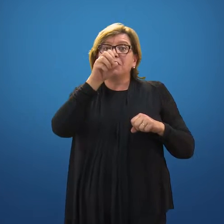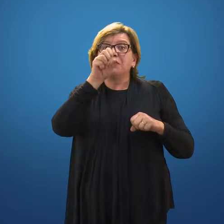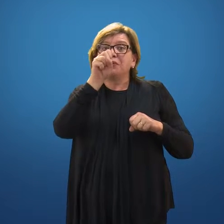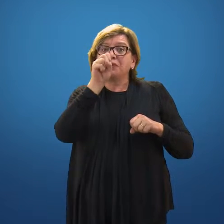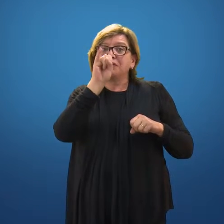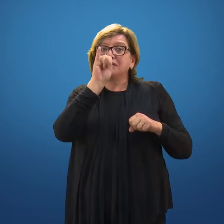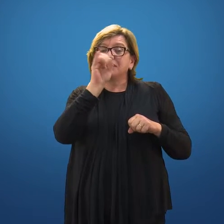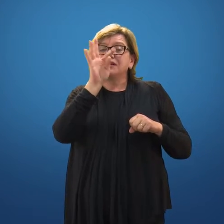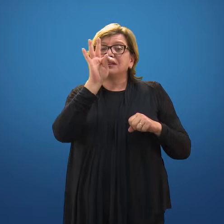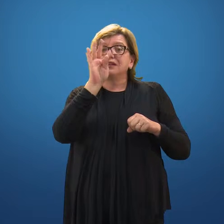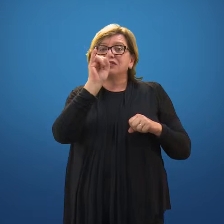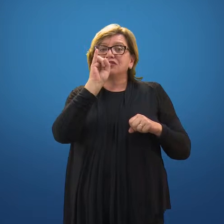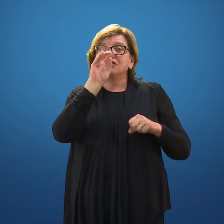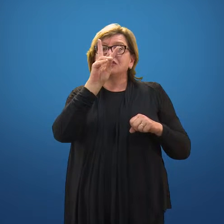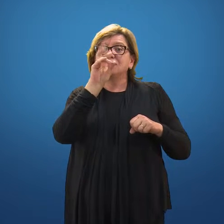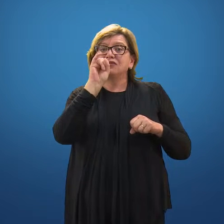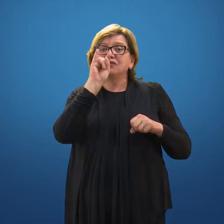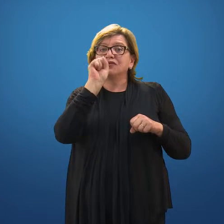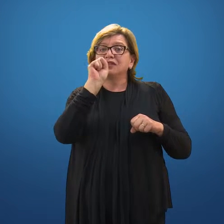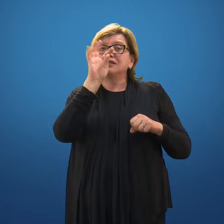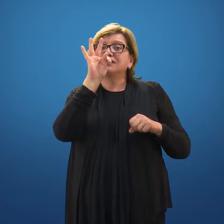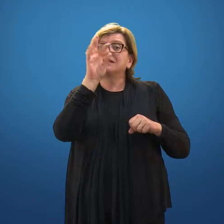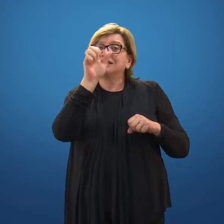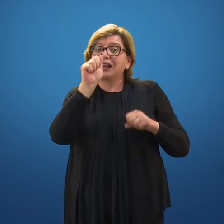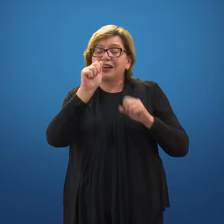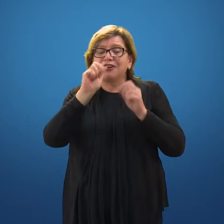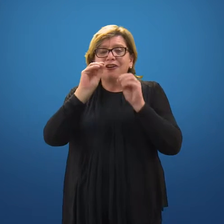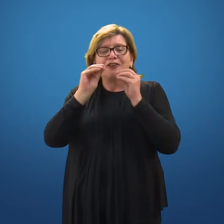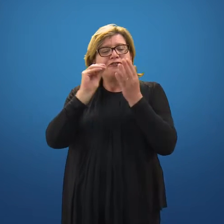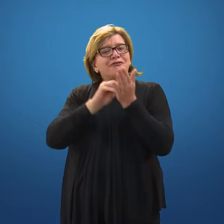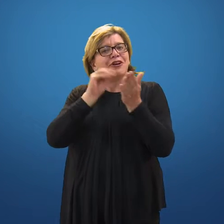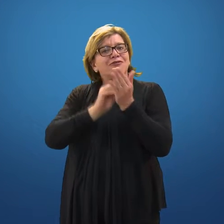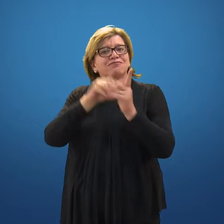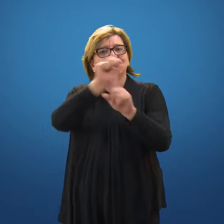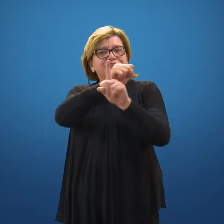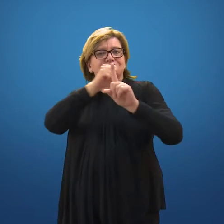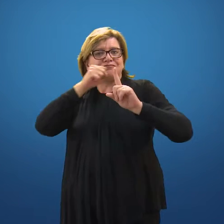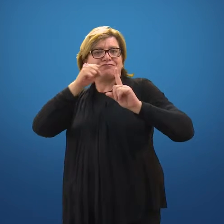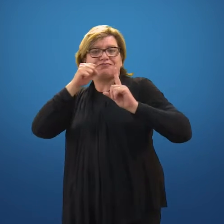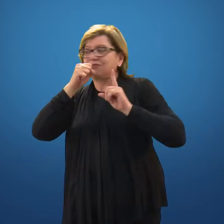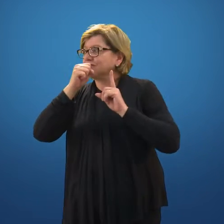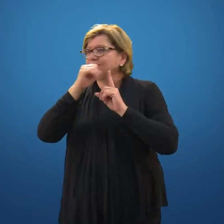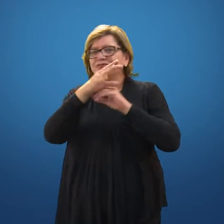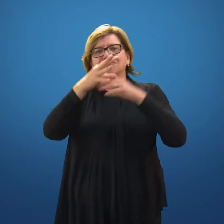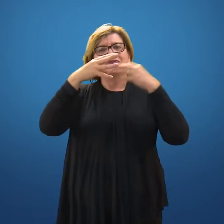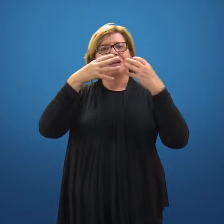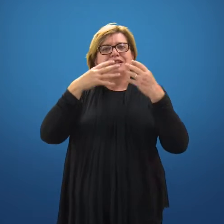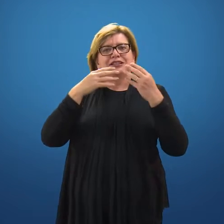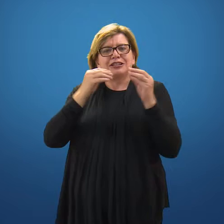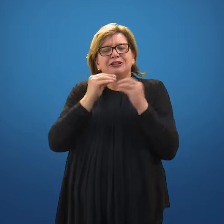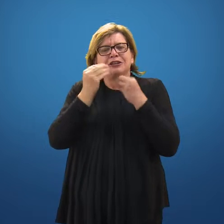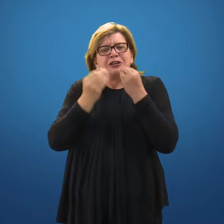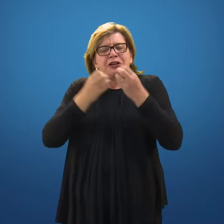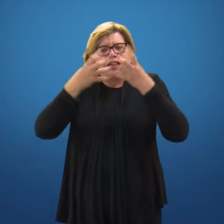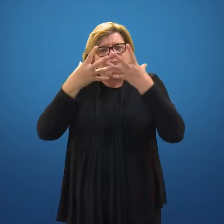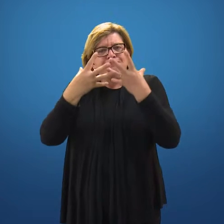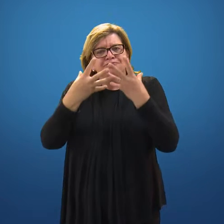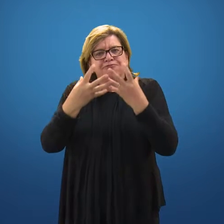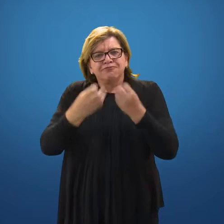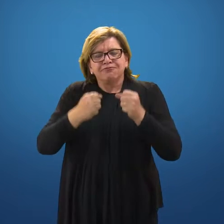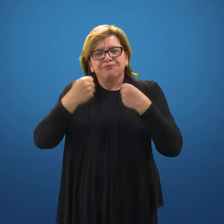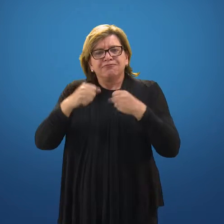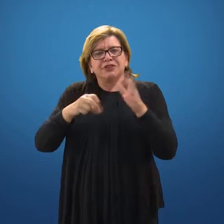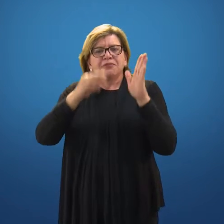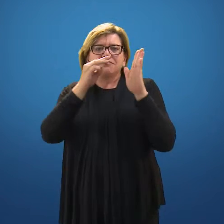os cientistas. Faltava o quê? Faltava a sociedade. Ele dizia que a sociedade também era passível de